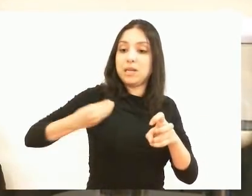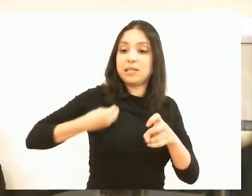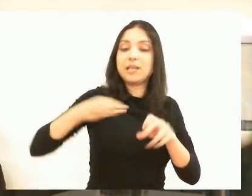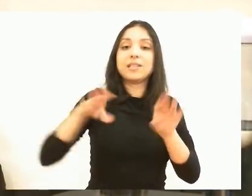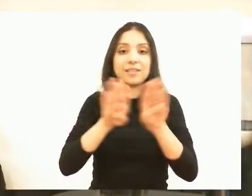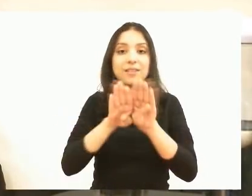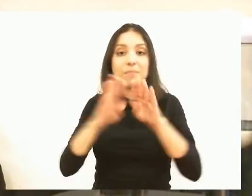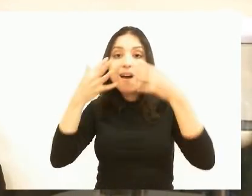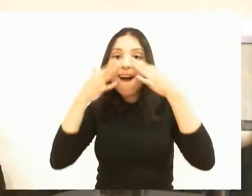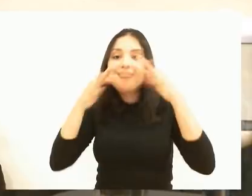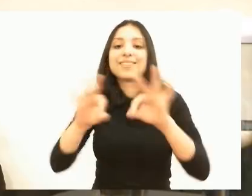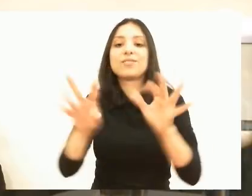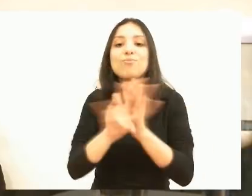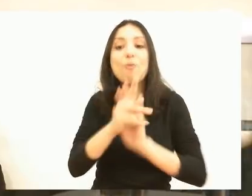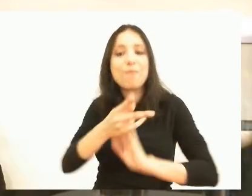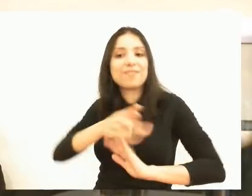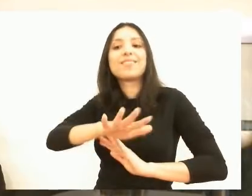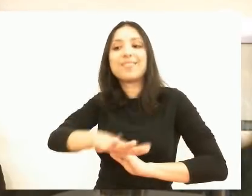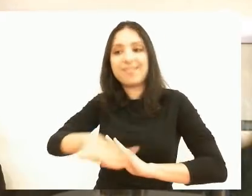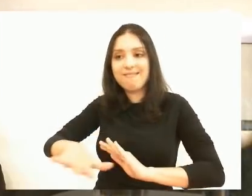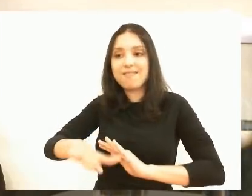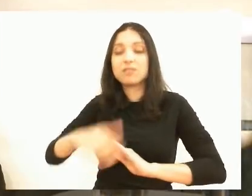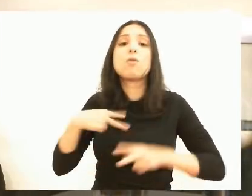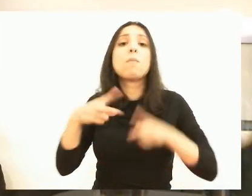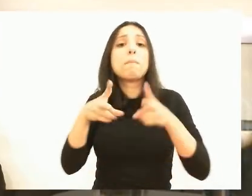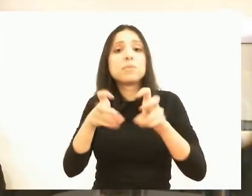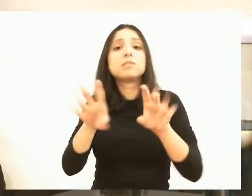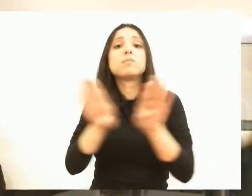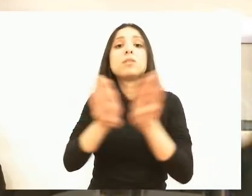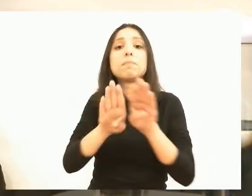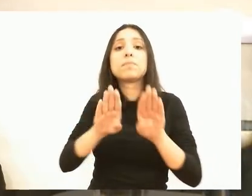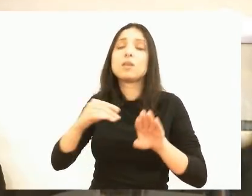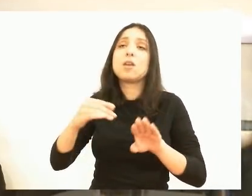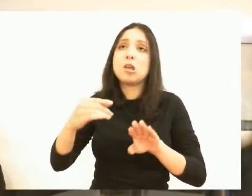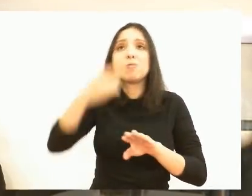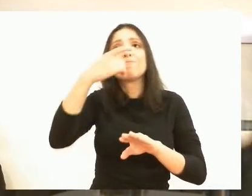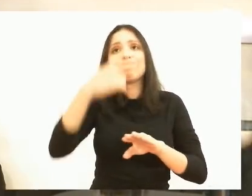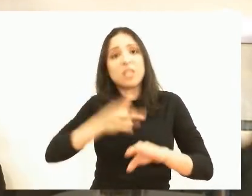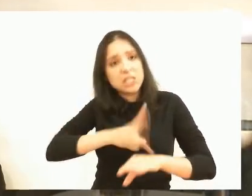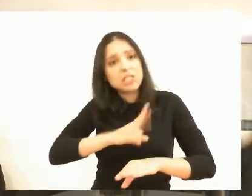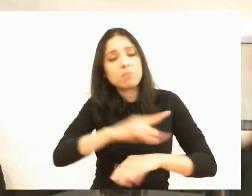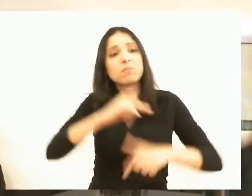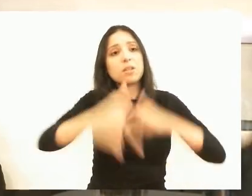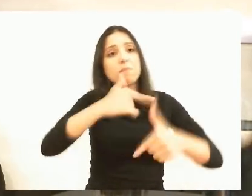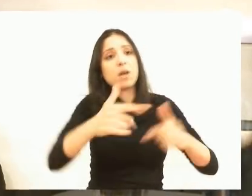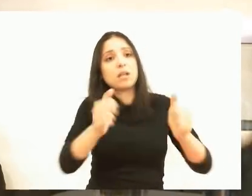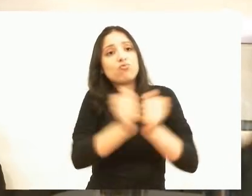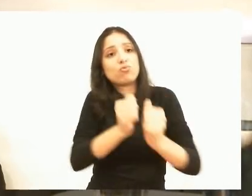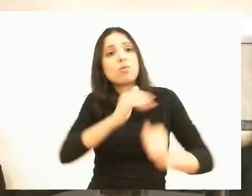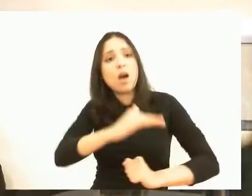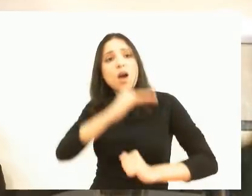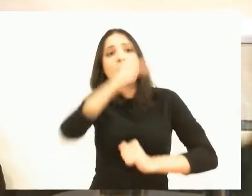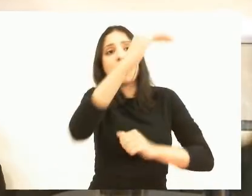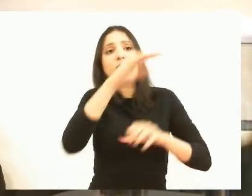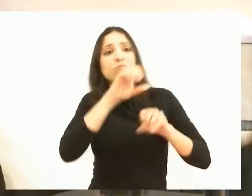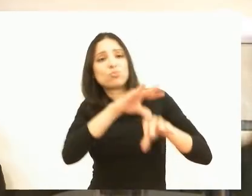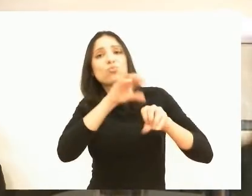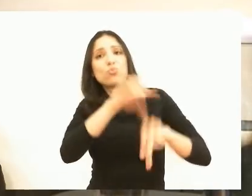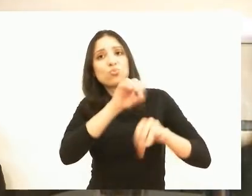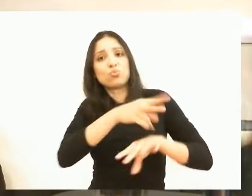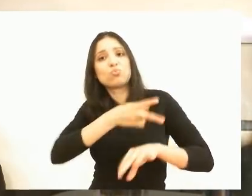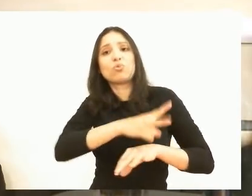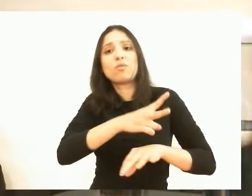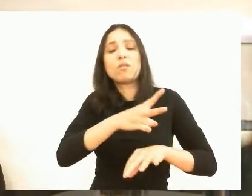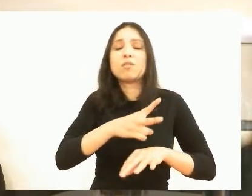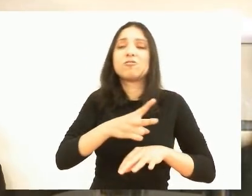eu comecei a perceber que eu sempre trabalhei né com adulto de sempre mas há bastante tempo todo aula